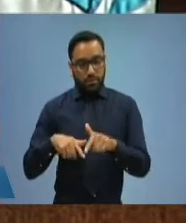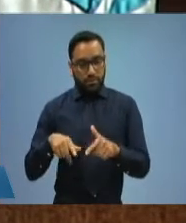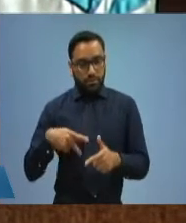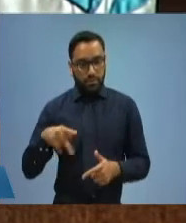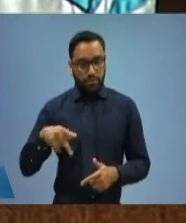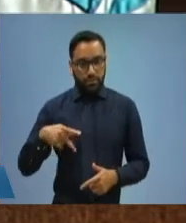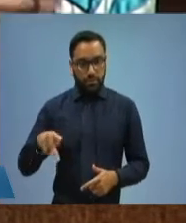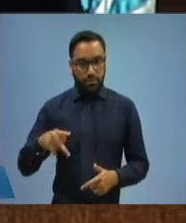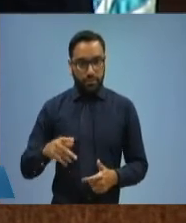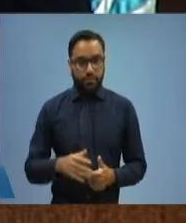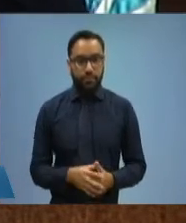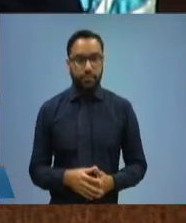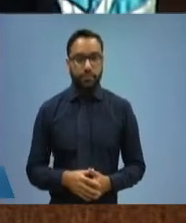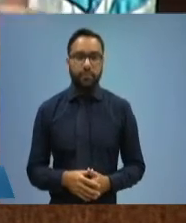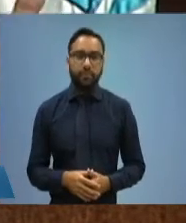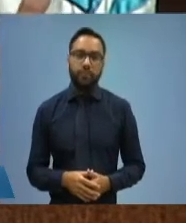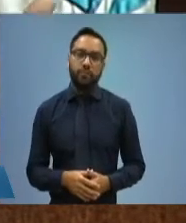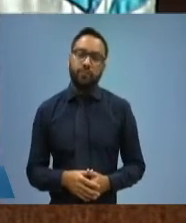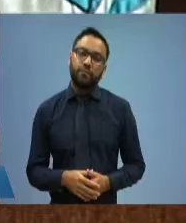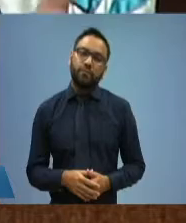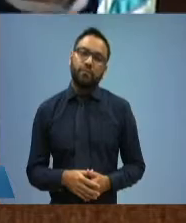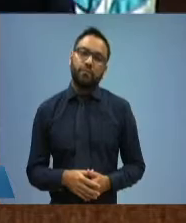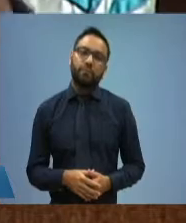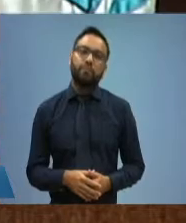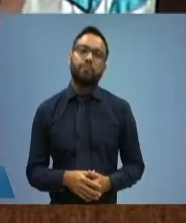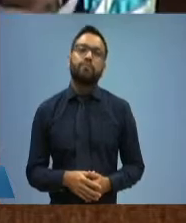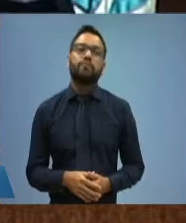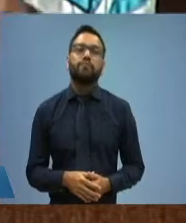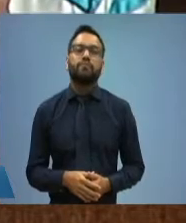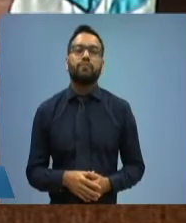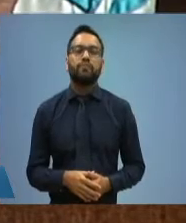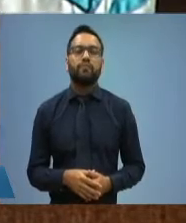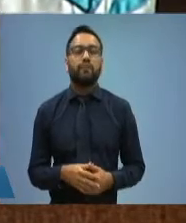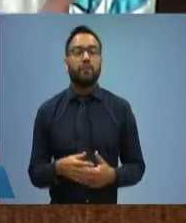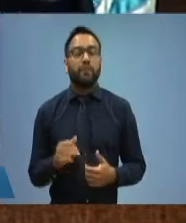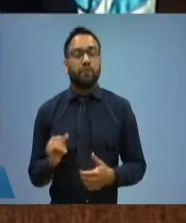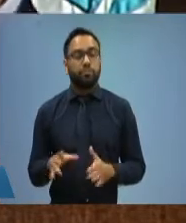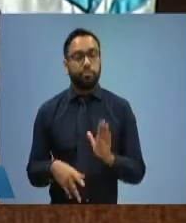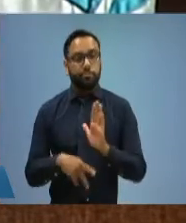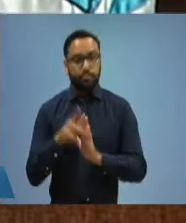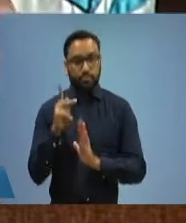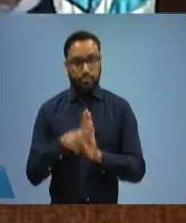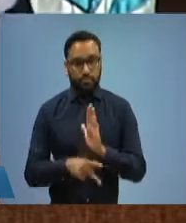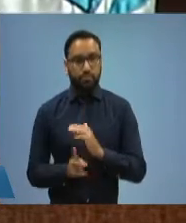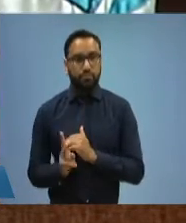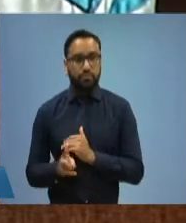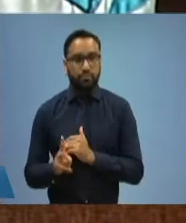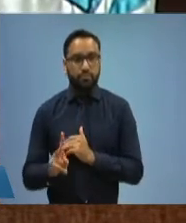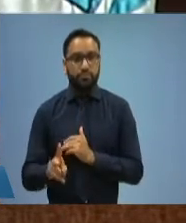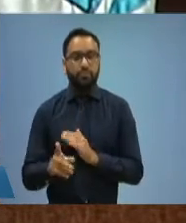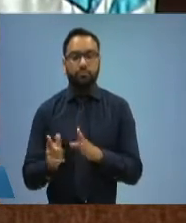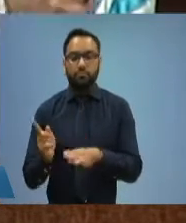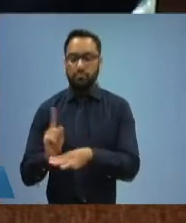isso, dizer que se manter o projeto, o prefeito, a